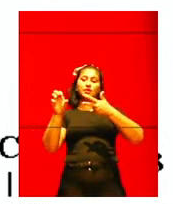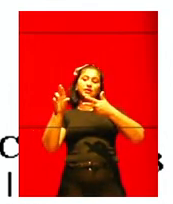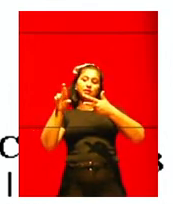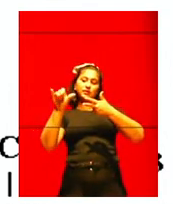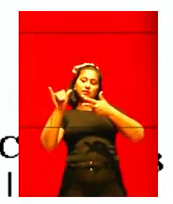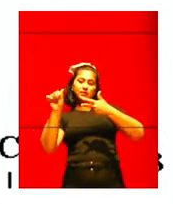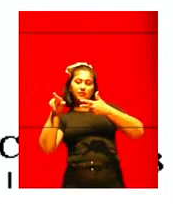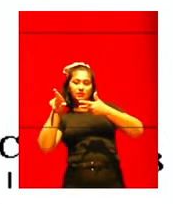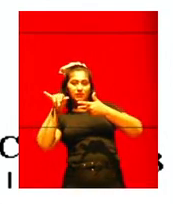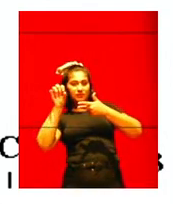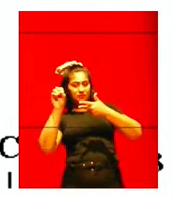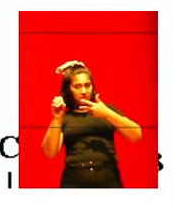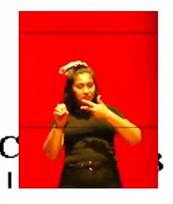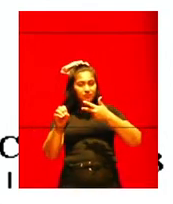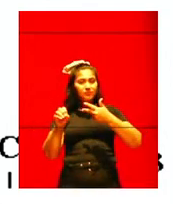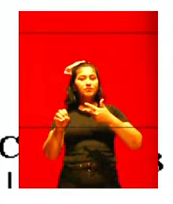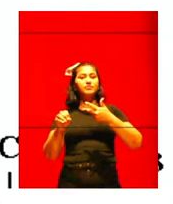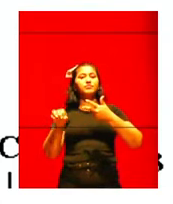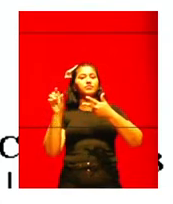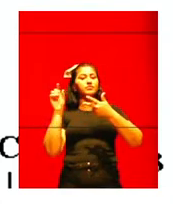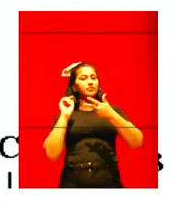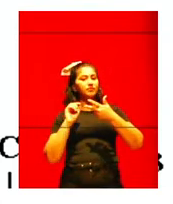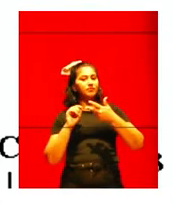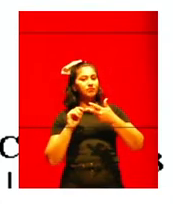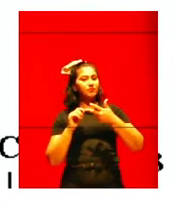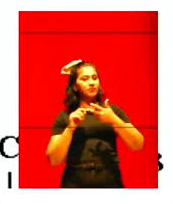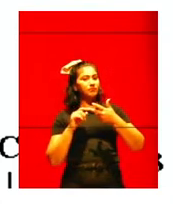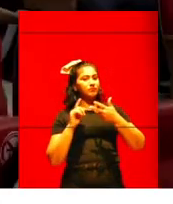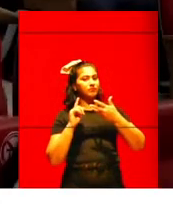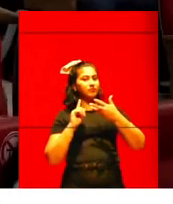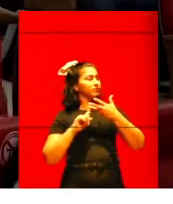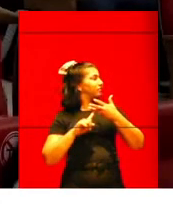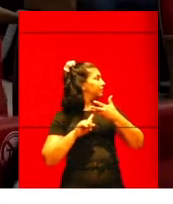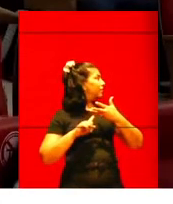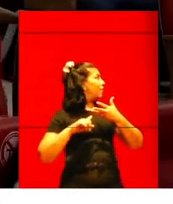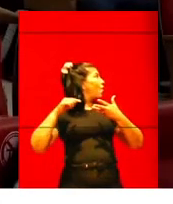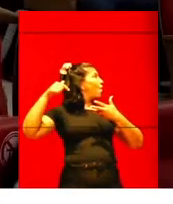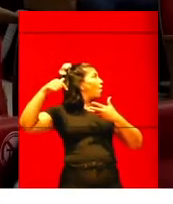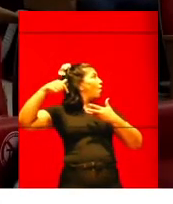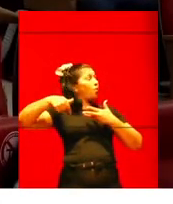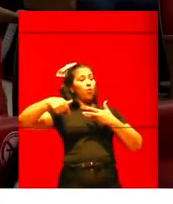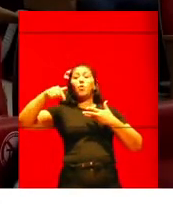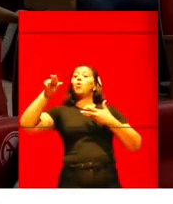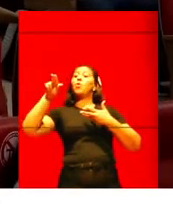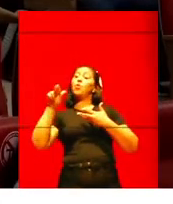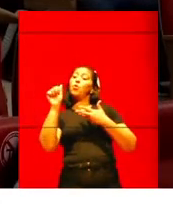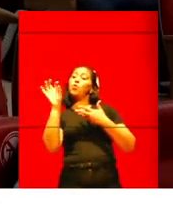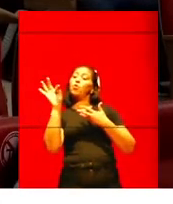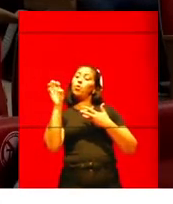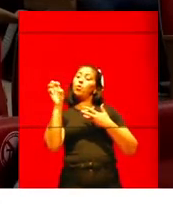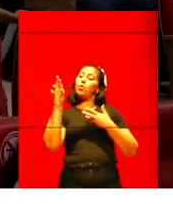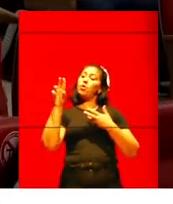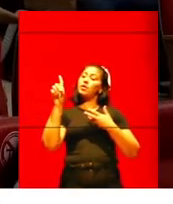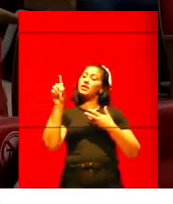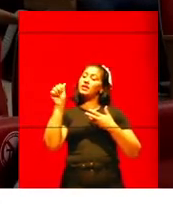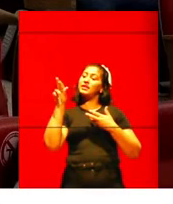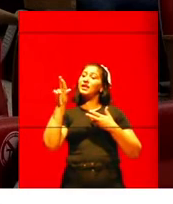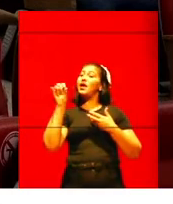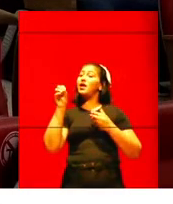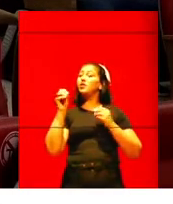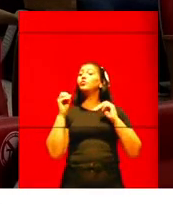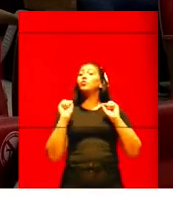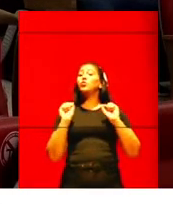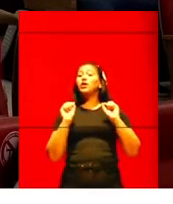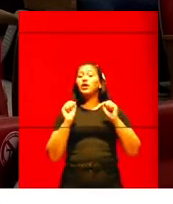O que faz um carbono ser